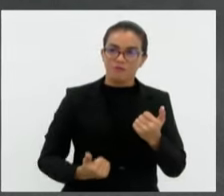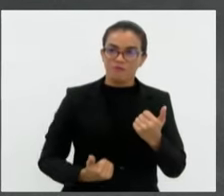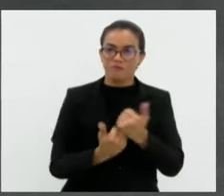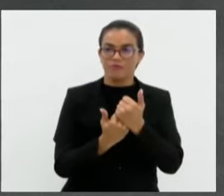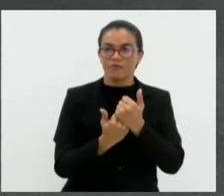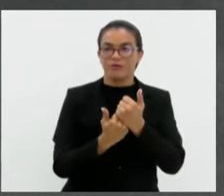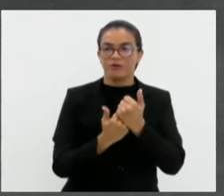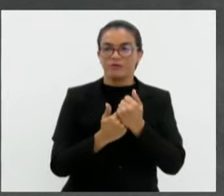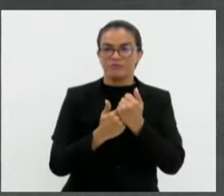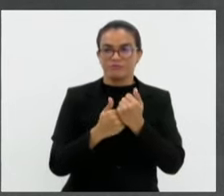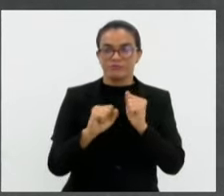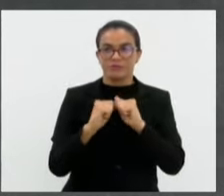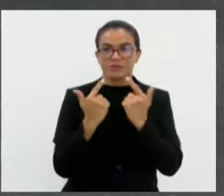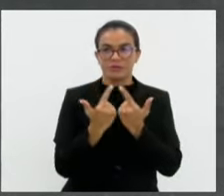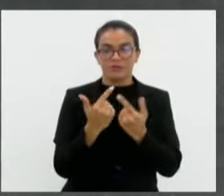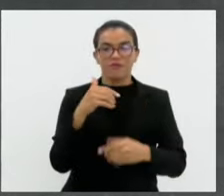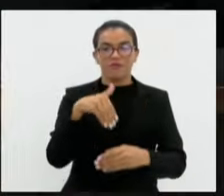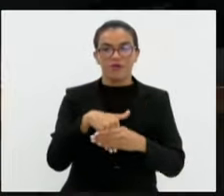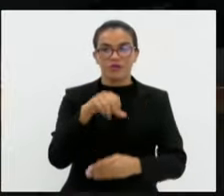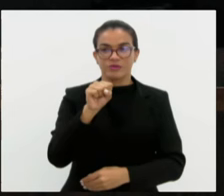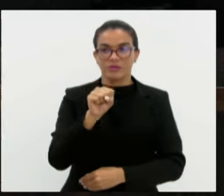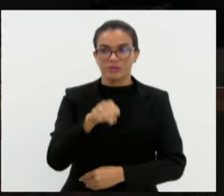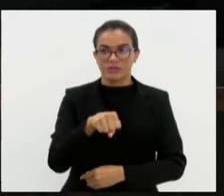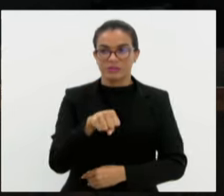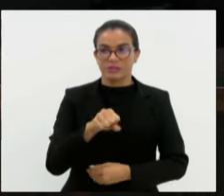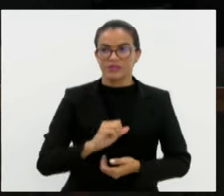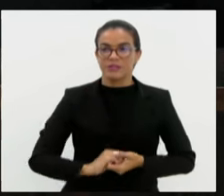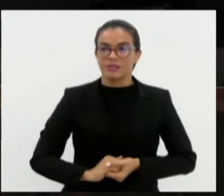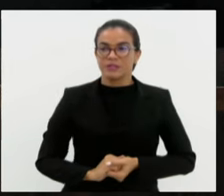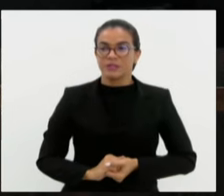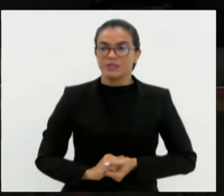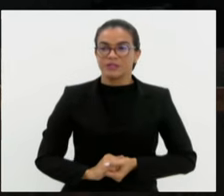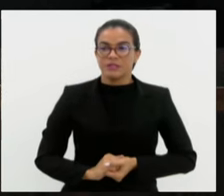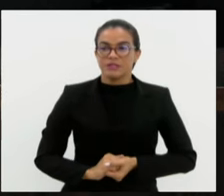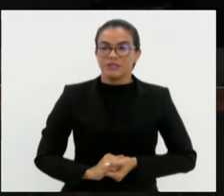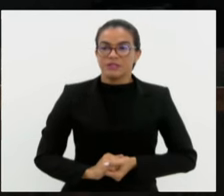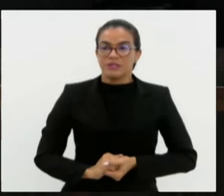dessa casa. Meu voto é sim. Obrigado.